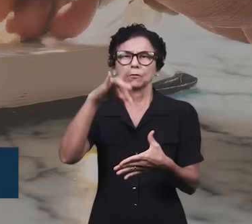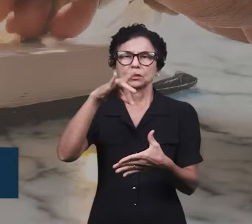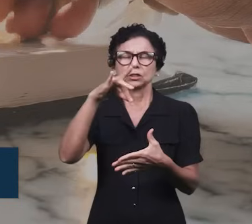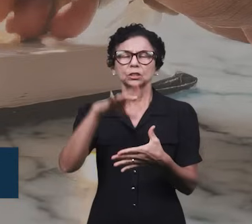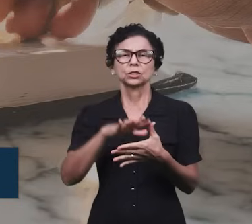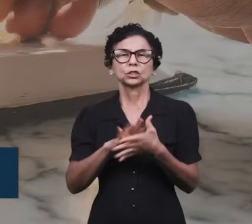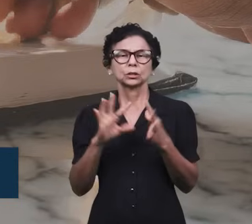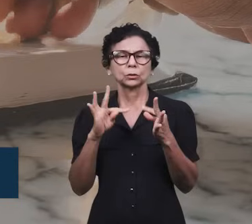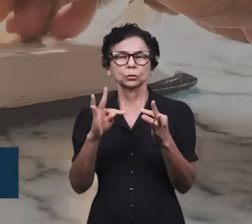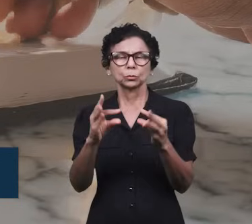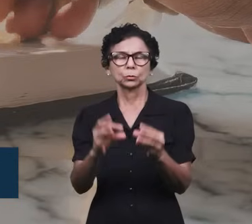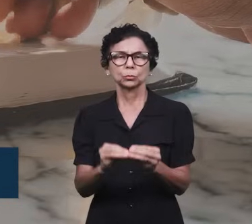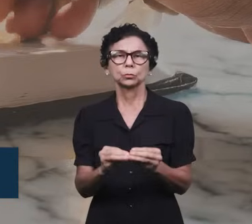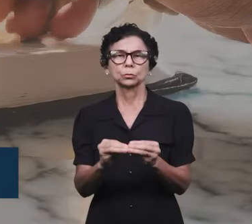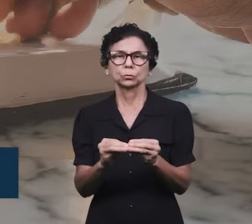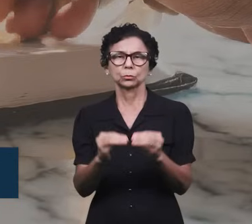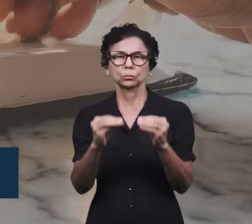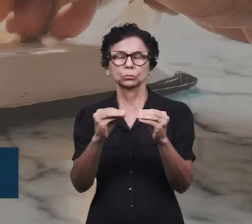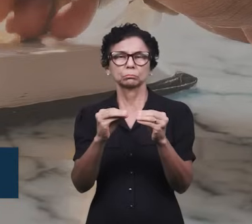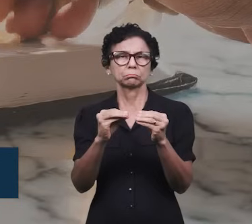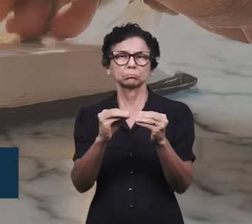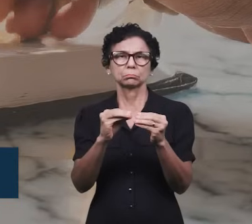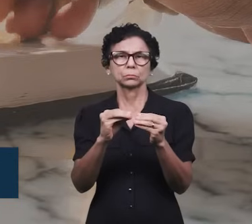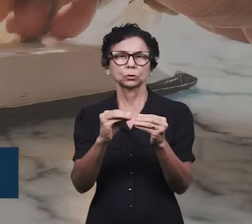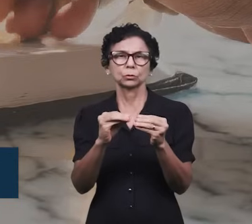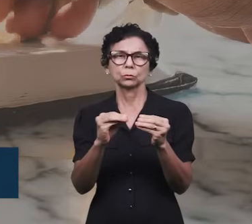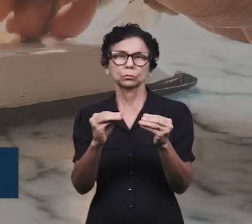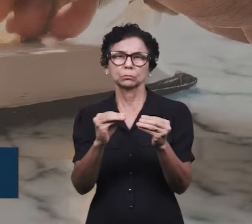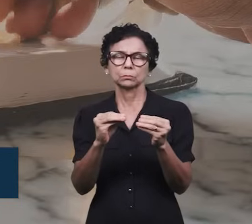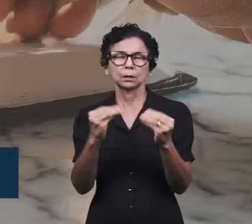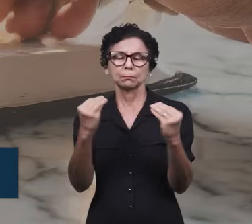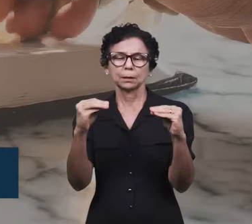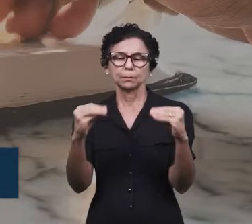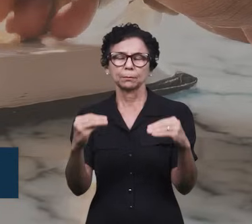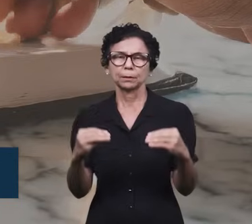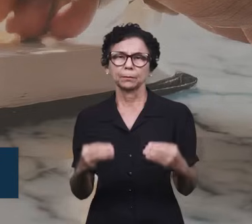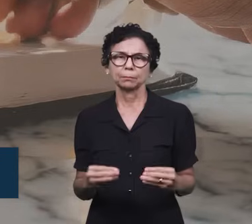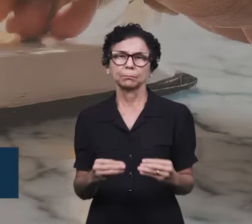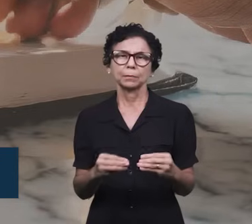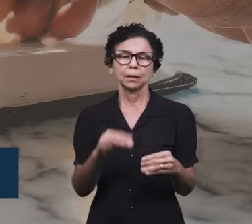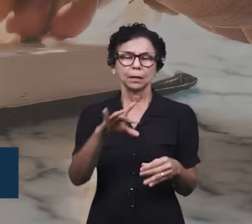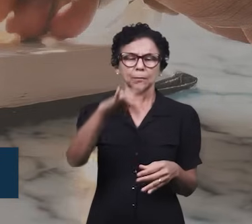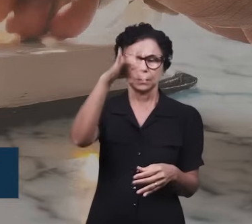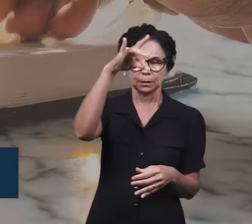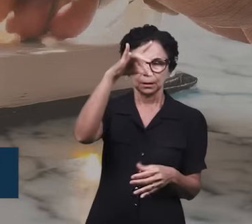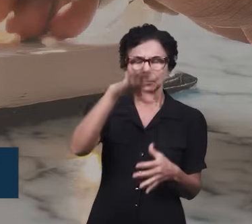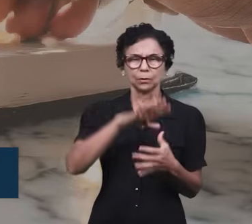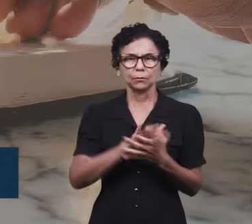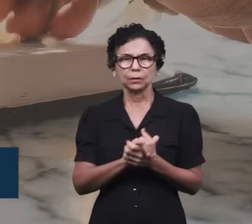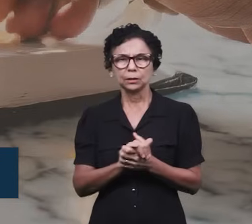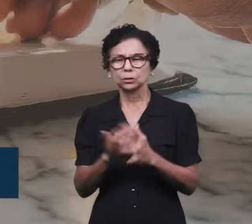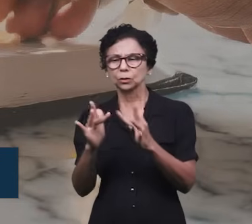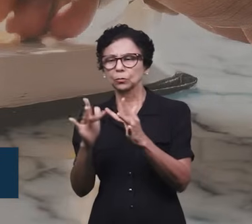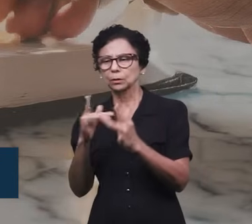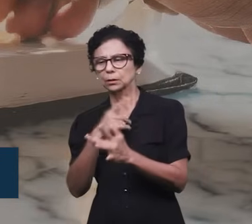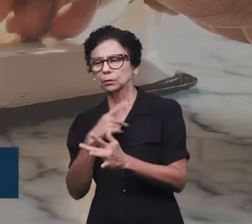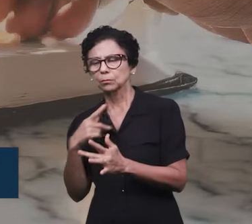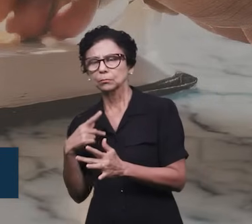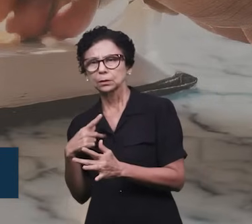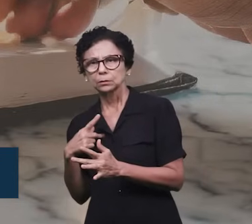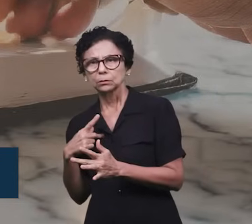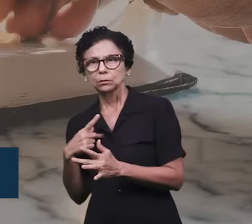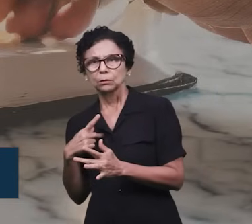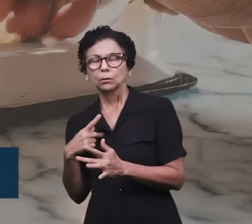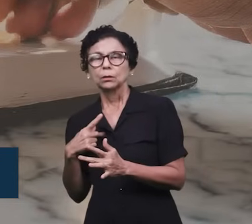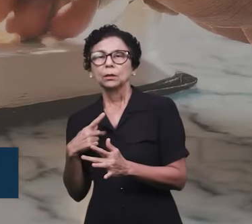conhecimento das fichas, entramos em contato com os pastores, fazendo o acompanhamento, para que então o grupo seja